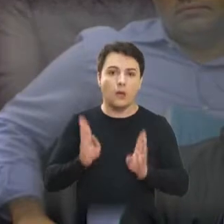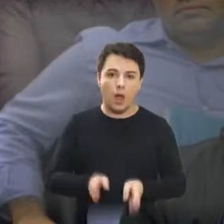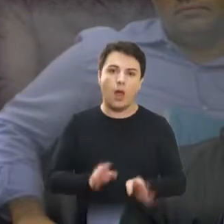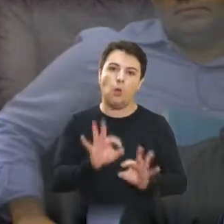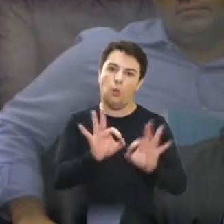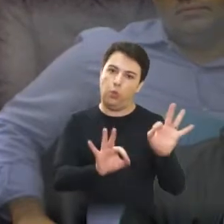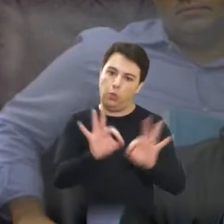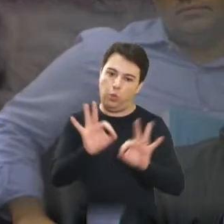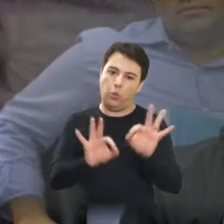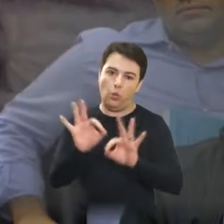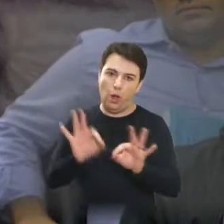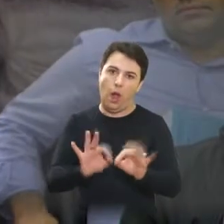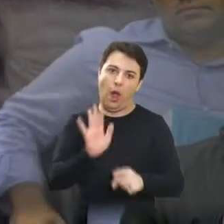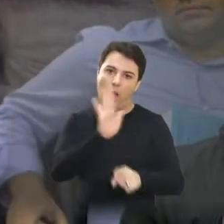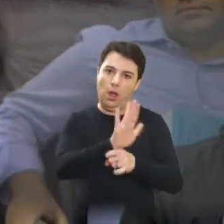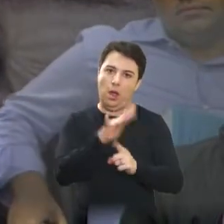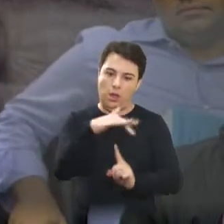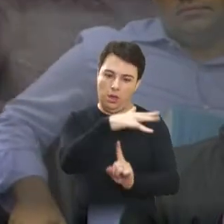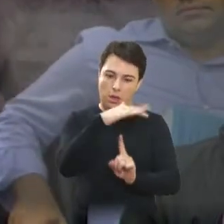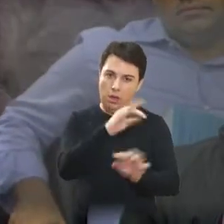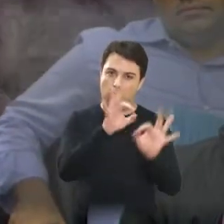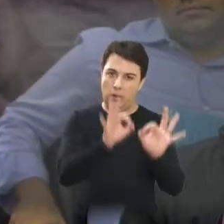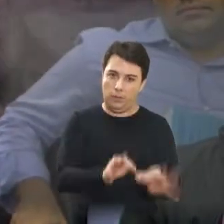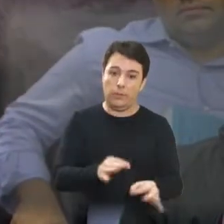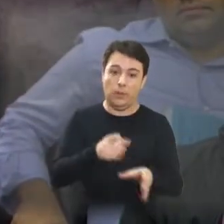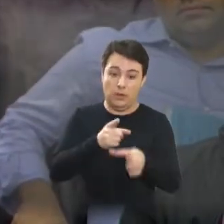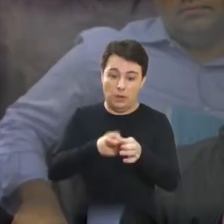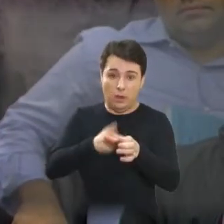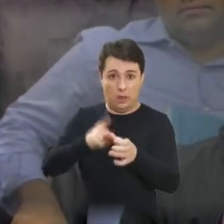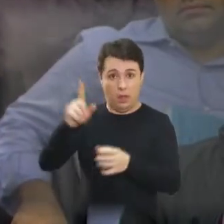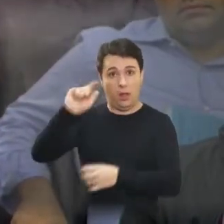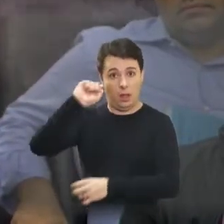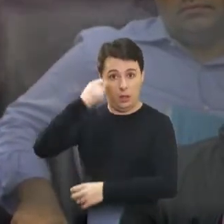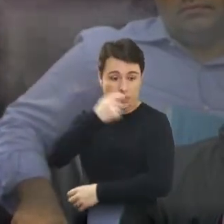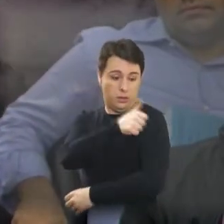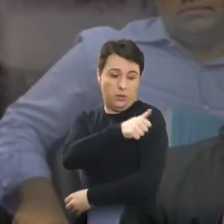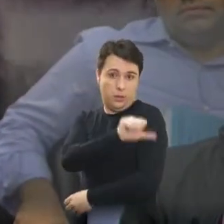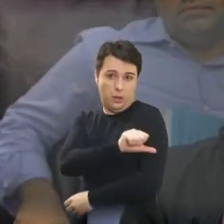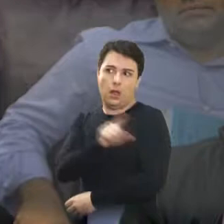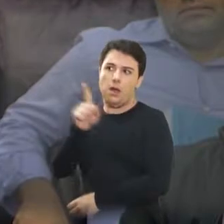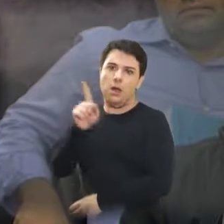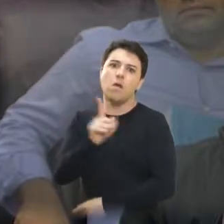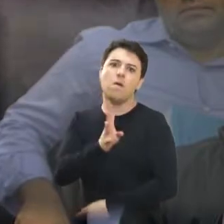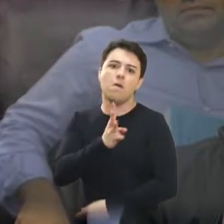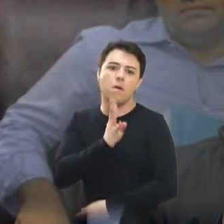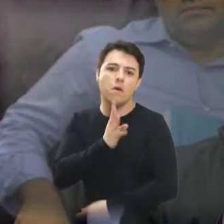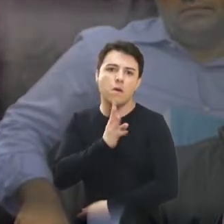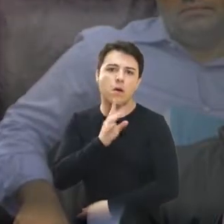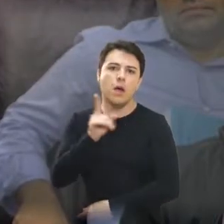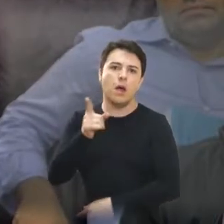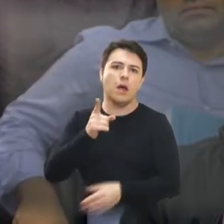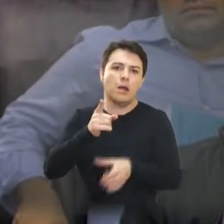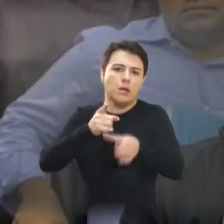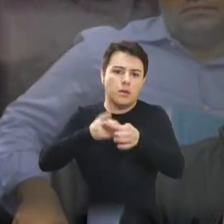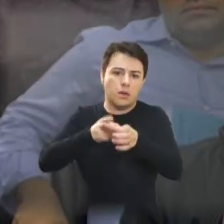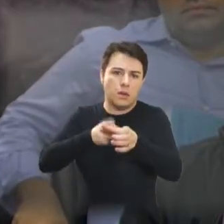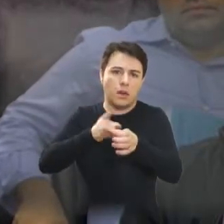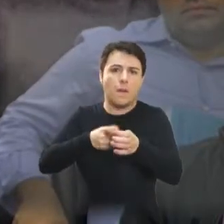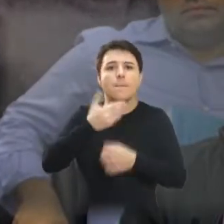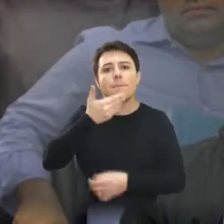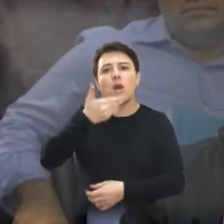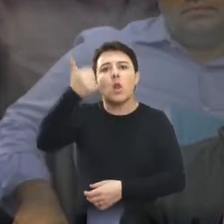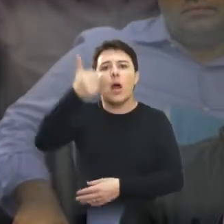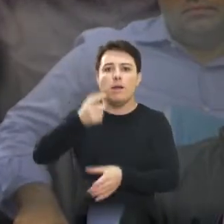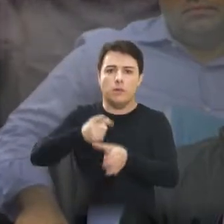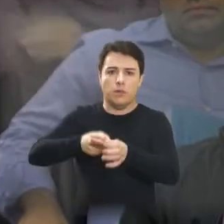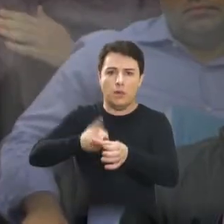sim, contribuição para o meio ambiente. A cidade de São José do Rio Preto é uma cidade que todo mundo sabe, hoje é a melhor cidade do estado